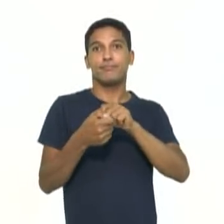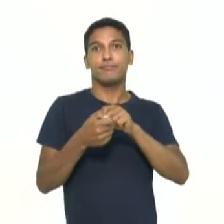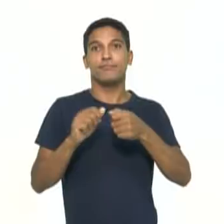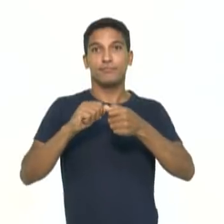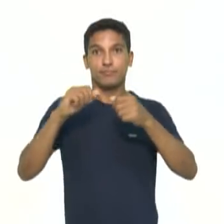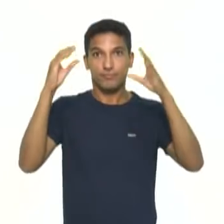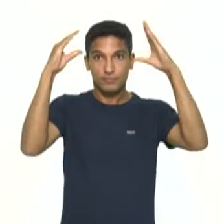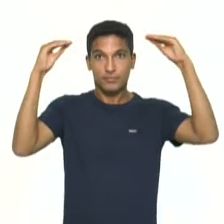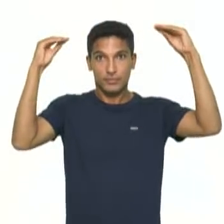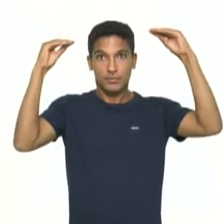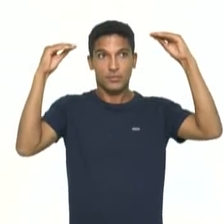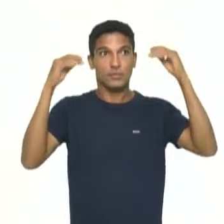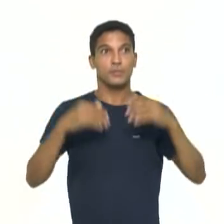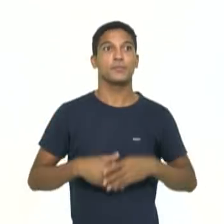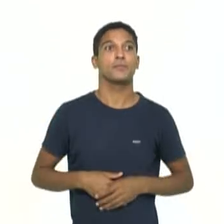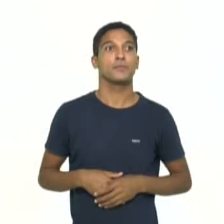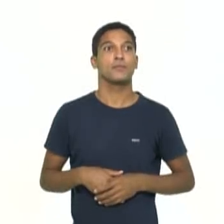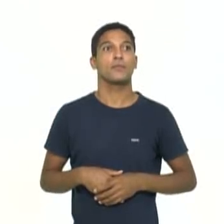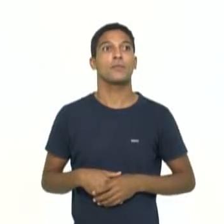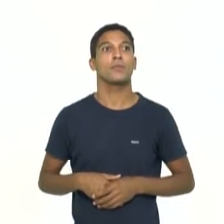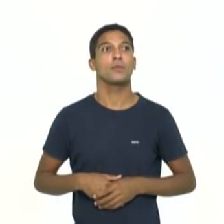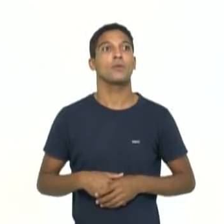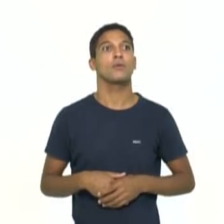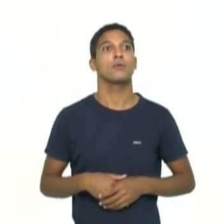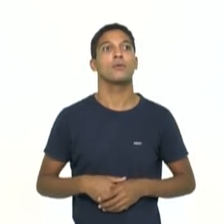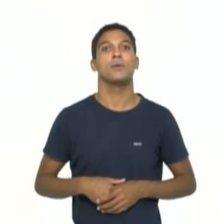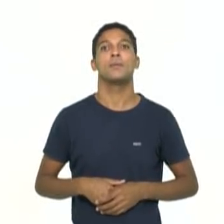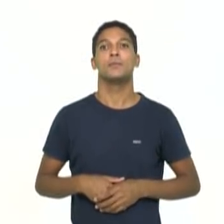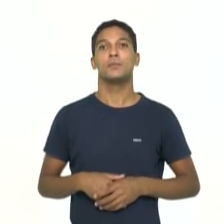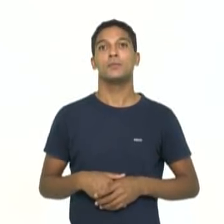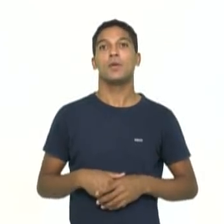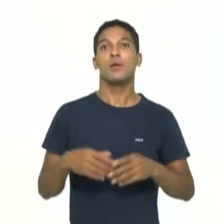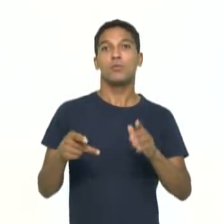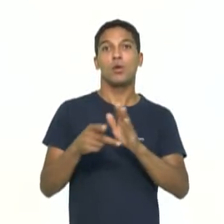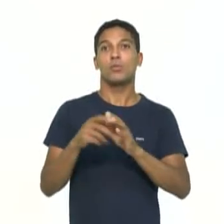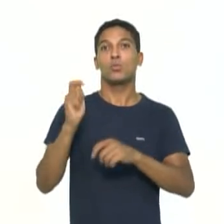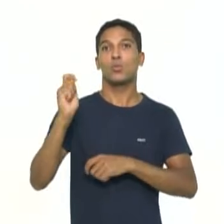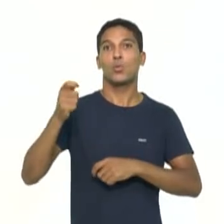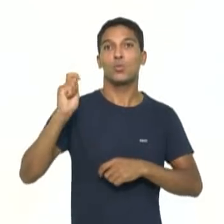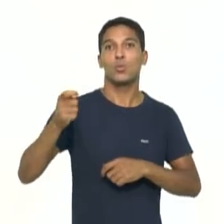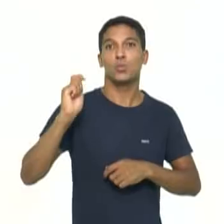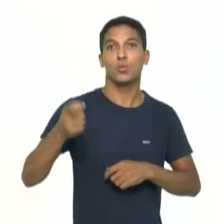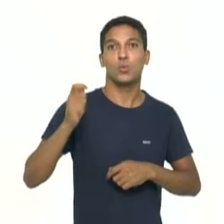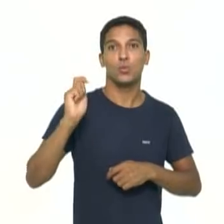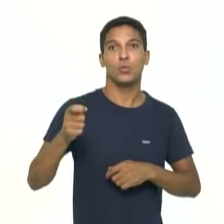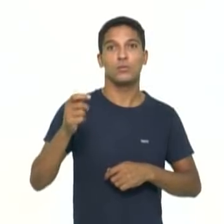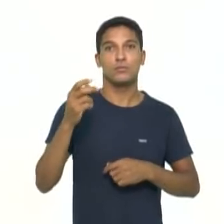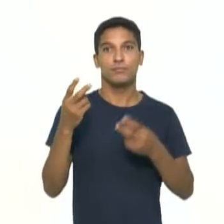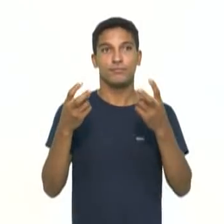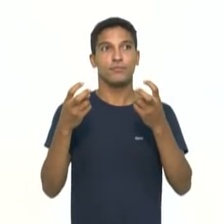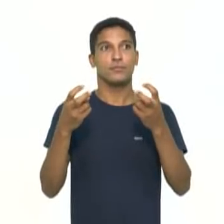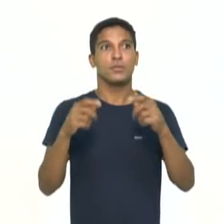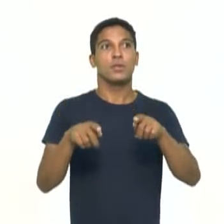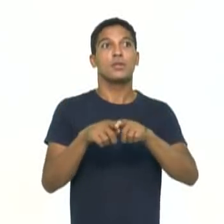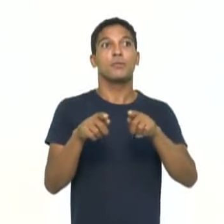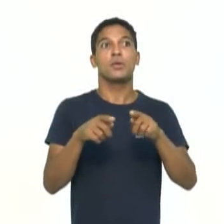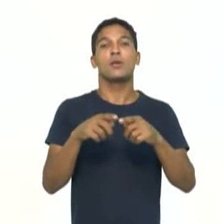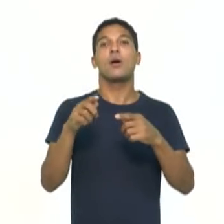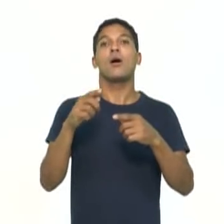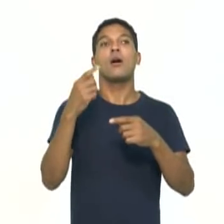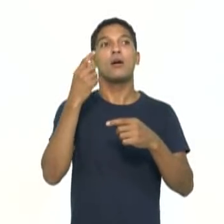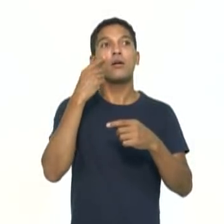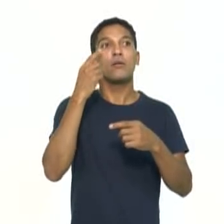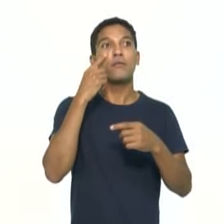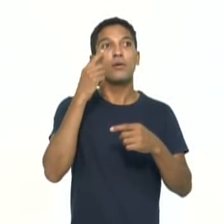eles precisavam desse equipamento. Também o que a professora trouxe para mostrar para vocês? O laço. Olha